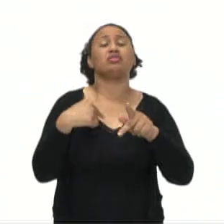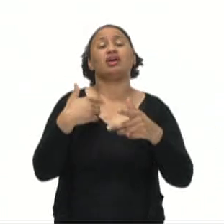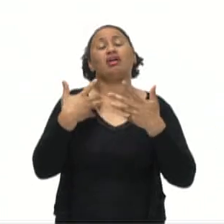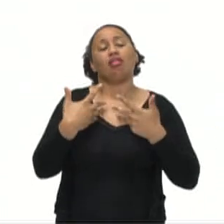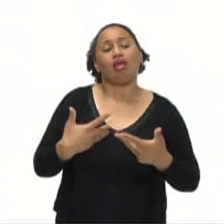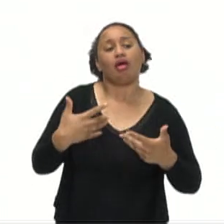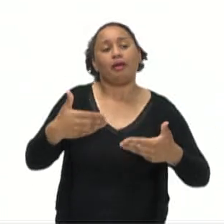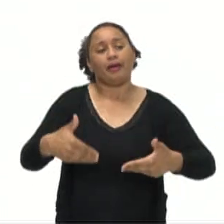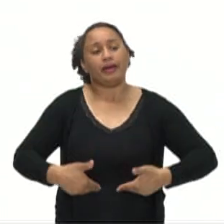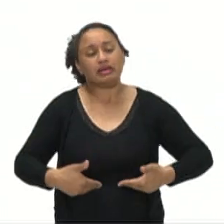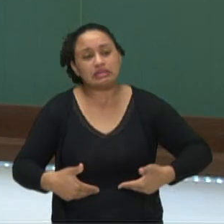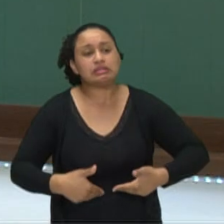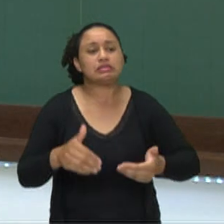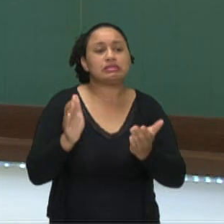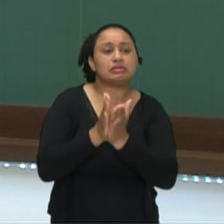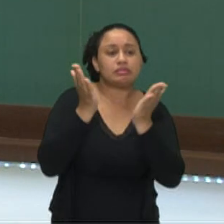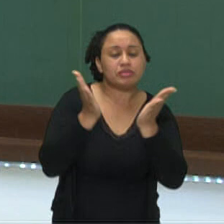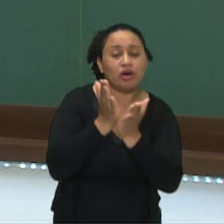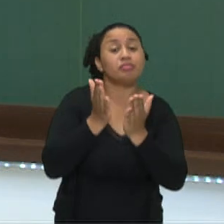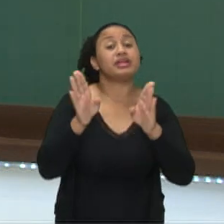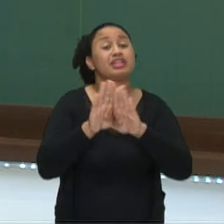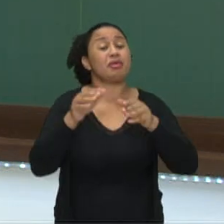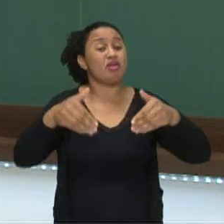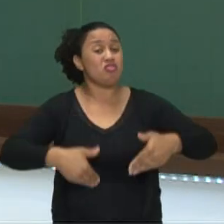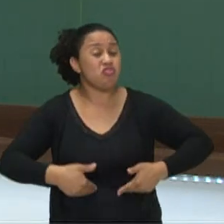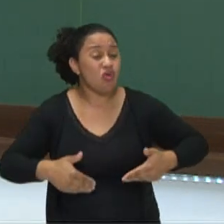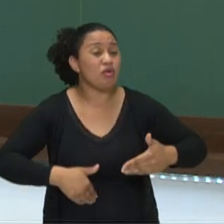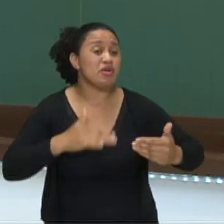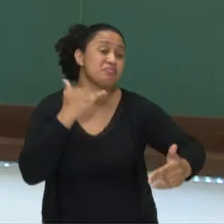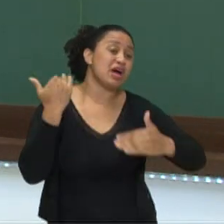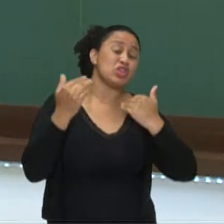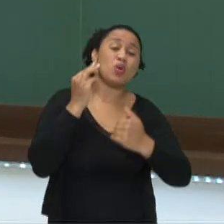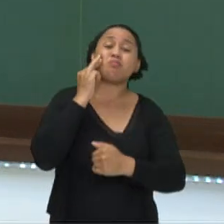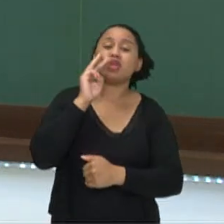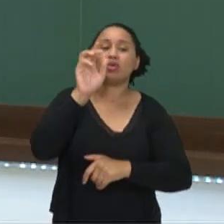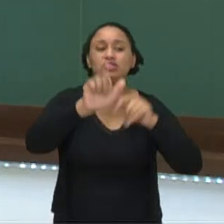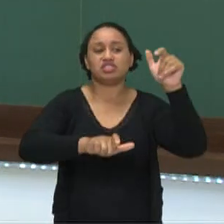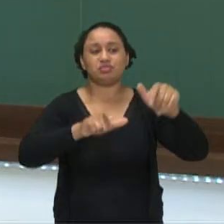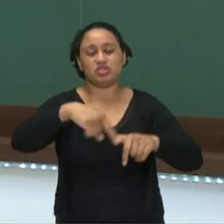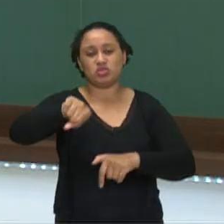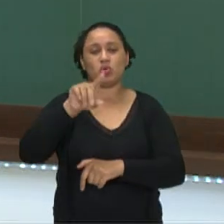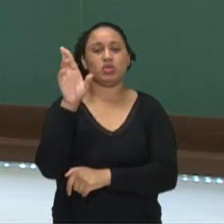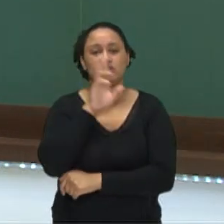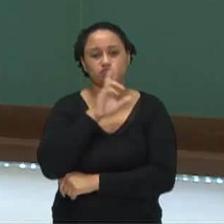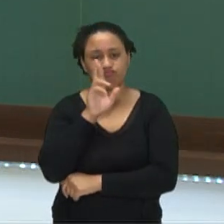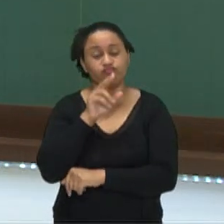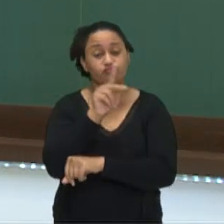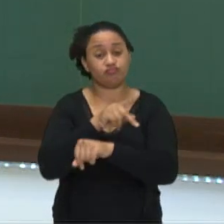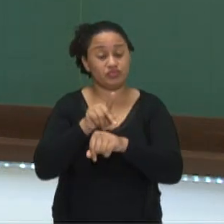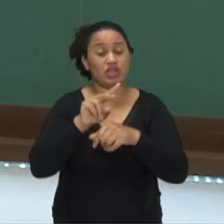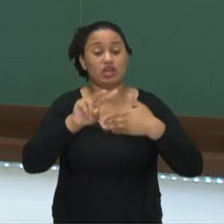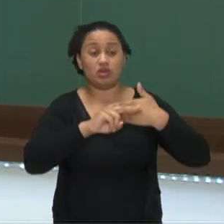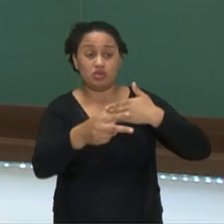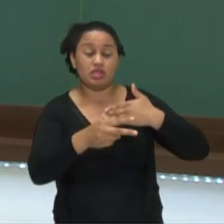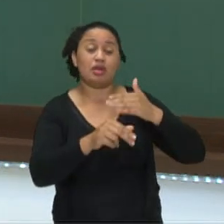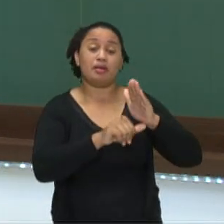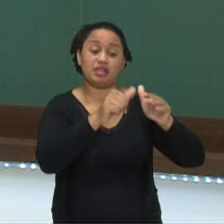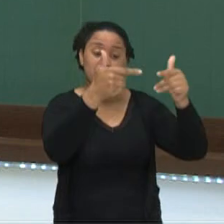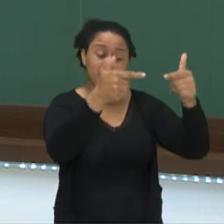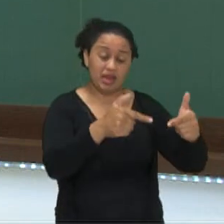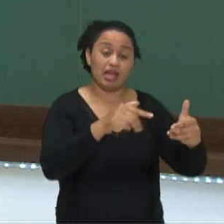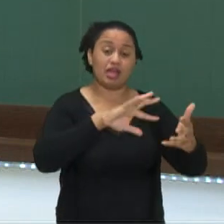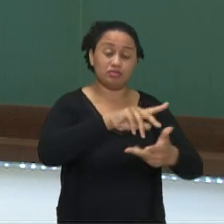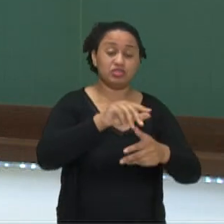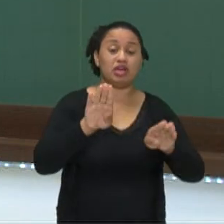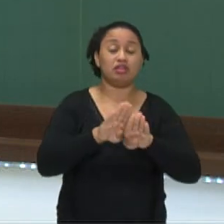E fome que matou milhões de pessoas na Rússia. Então, as consequências de Primeira Guerra Mundial e